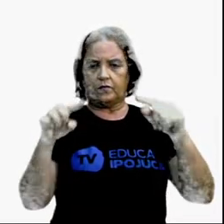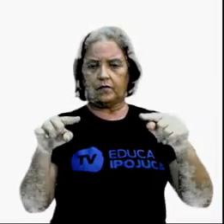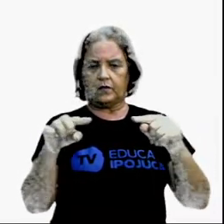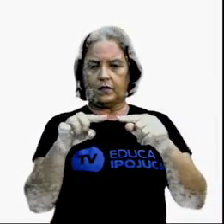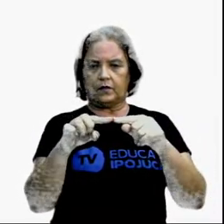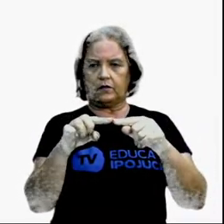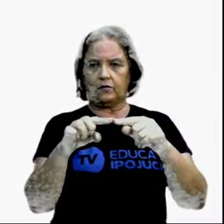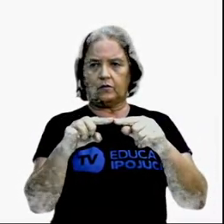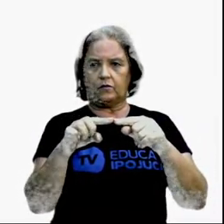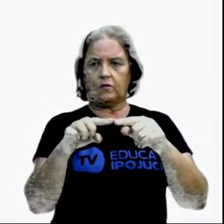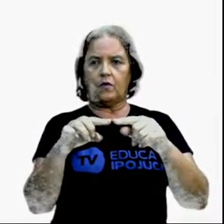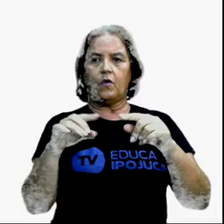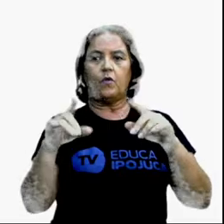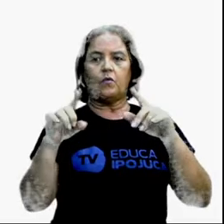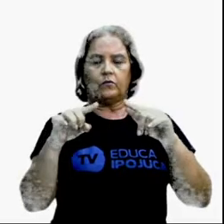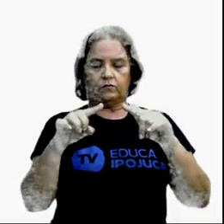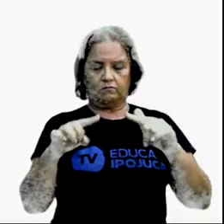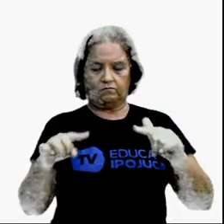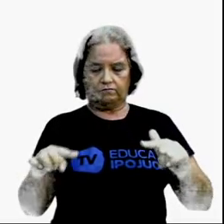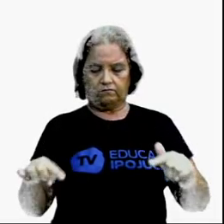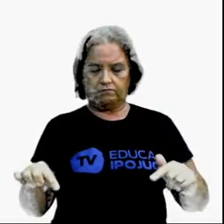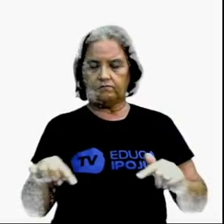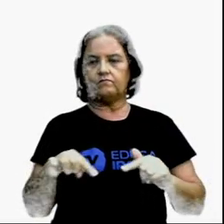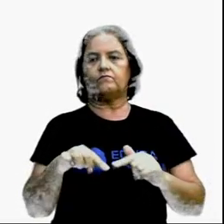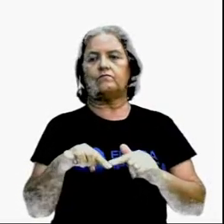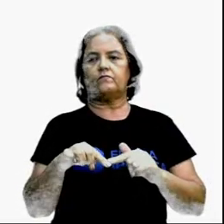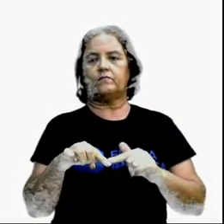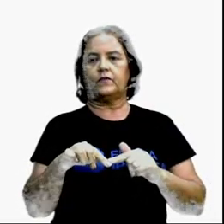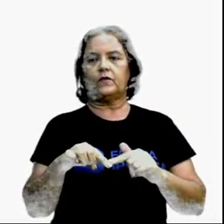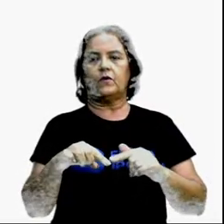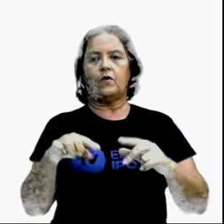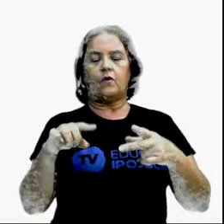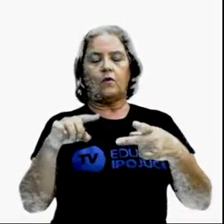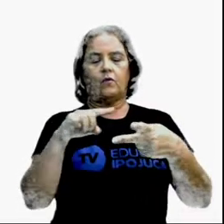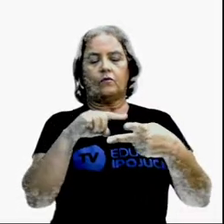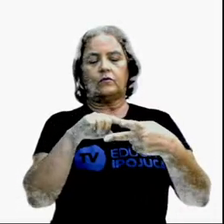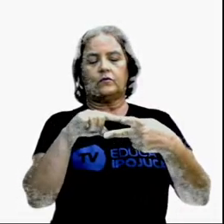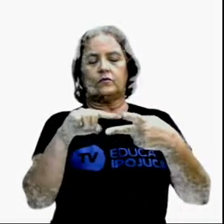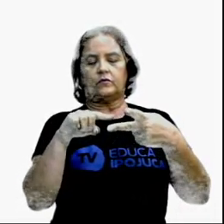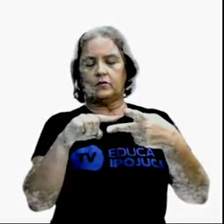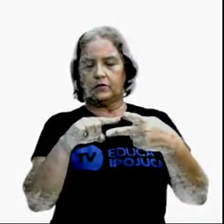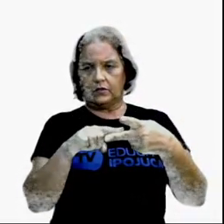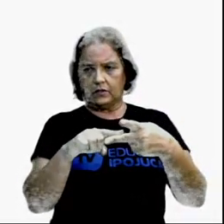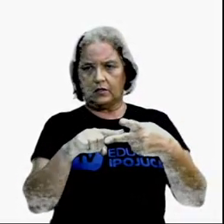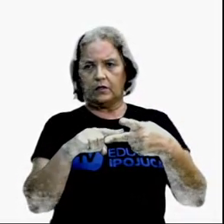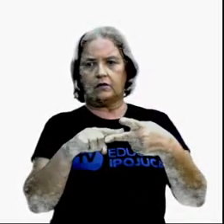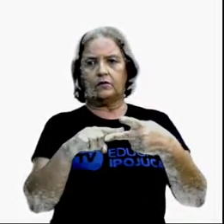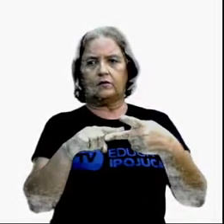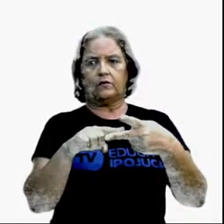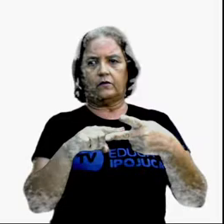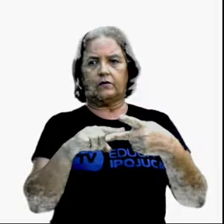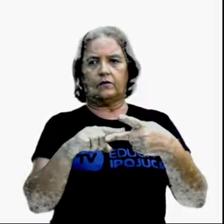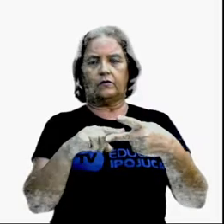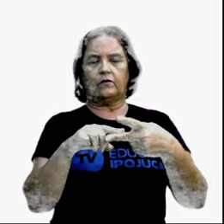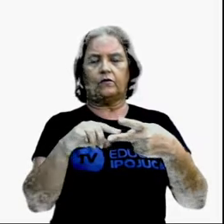o triângulo menor. Os ângulos vão ficar o que correspondente? Vão ficar